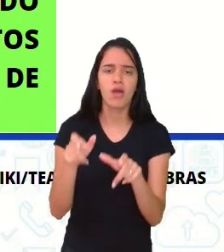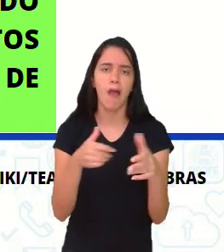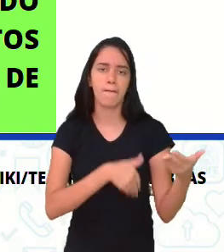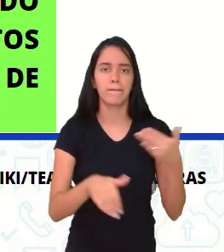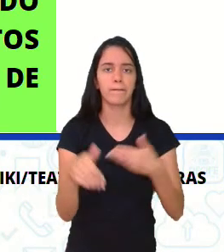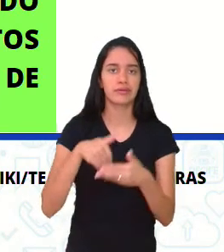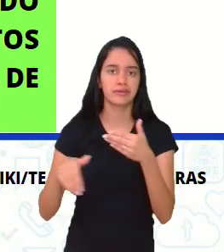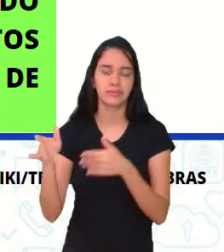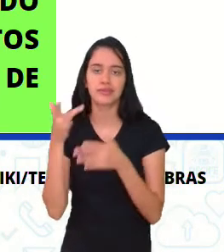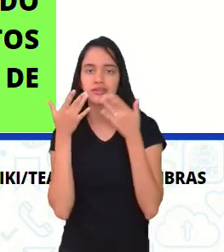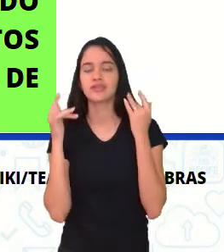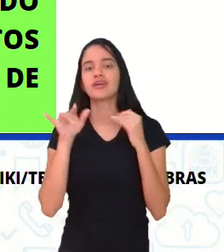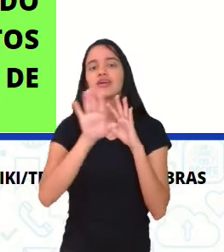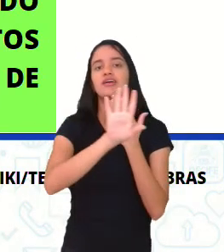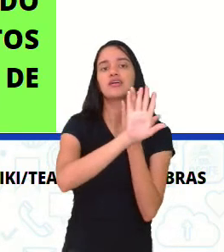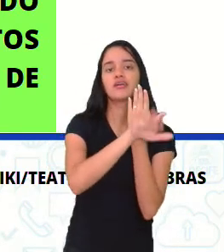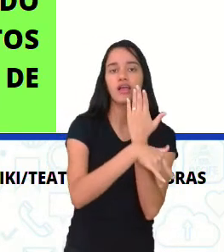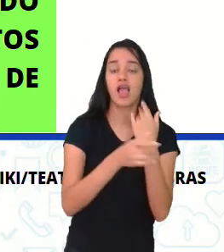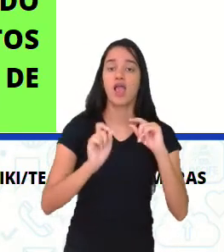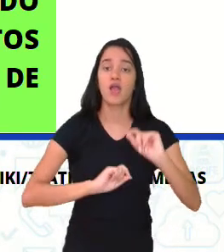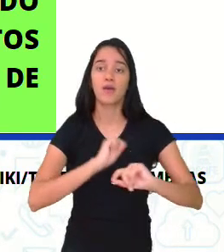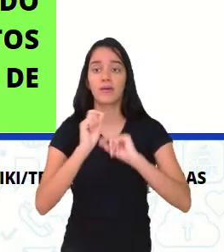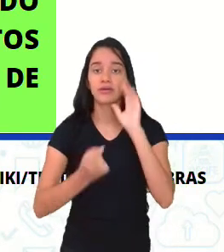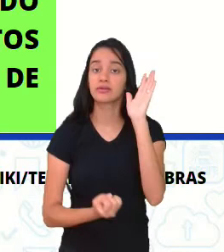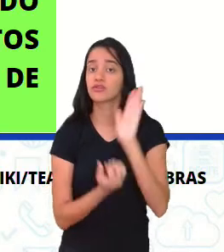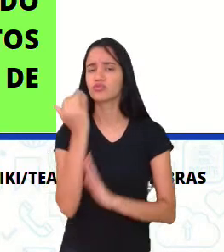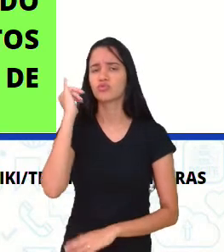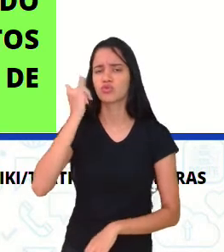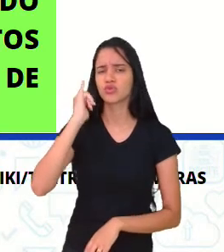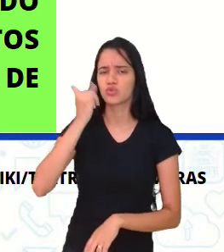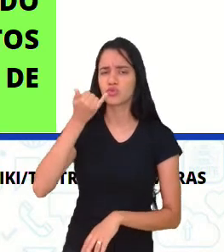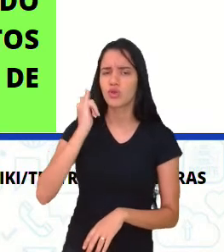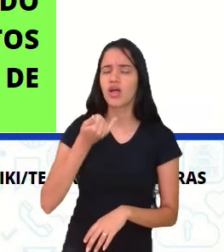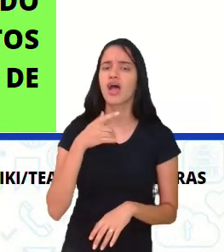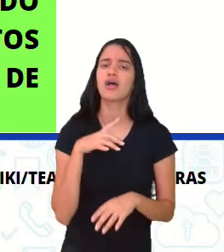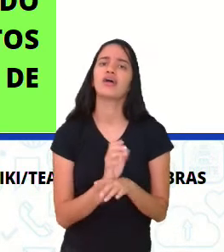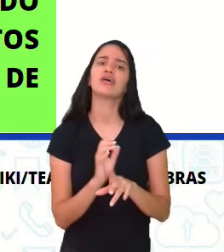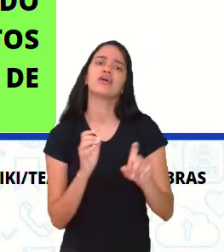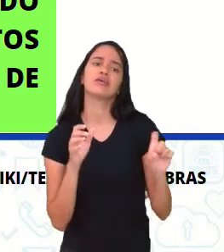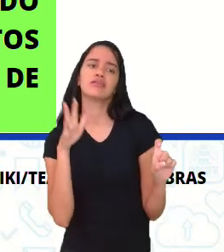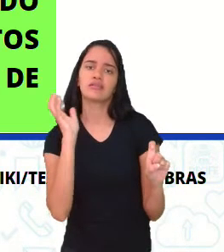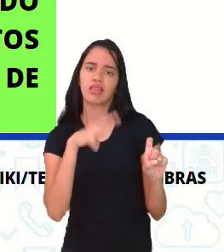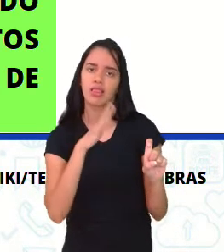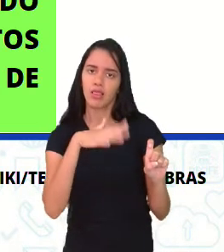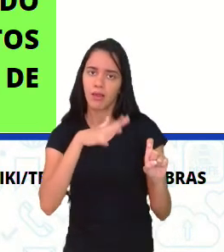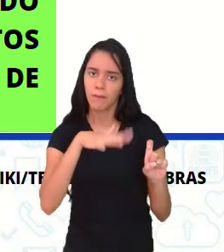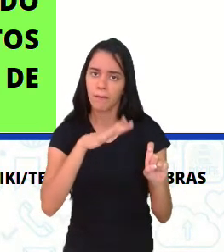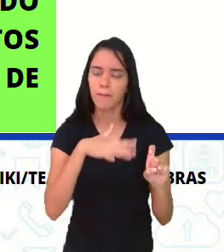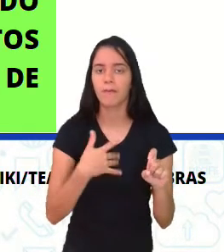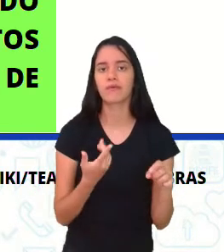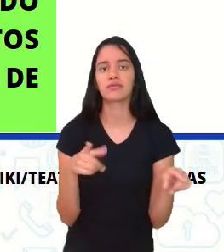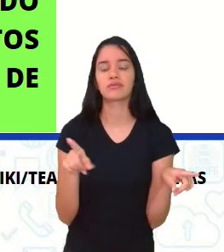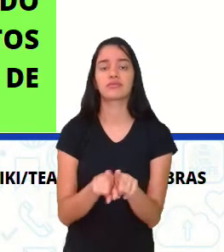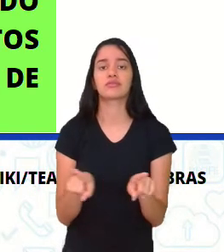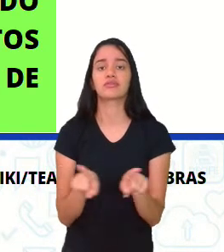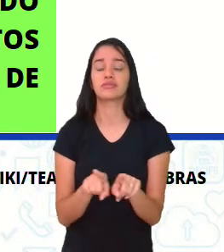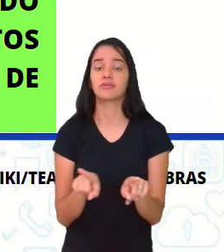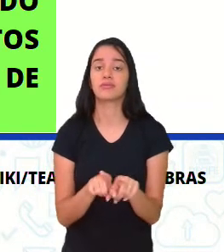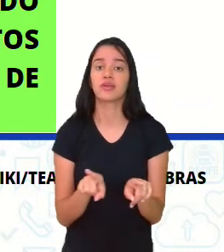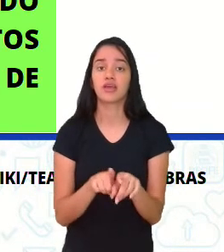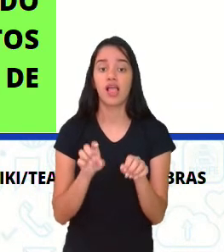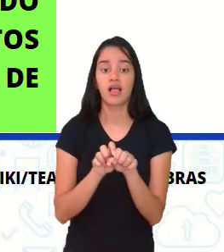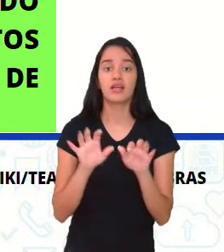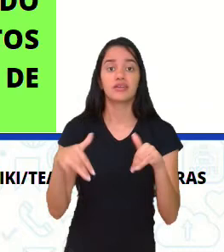participam do teatro de sombras são derivados de contos, de mitos chineses, o que torna esse espetáculo uma maneira de transmitir